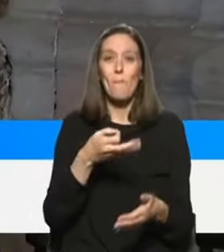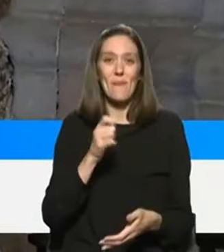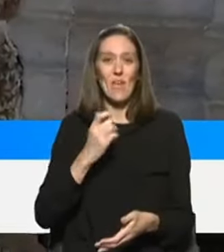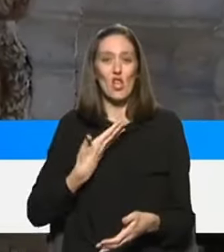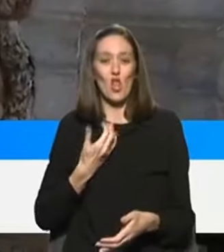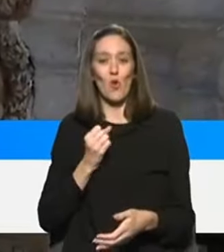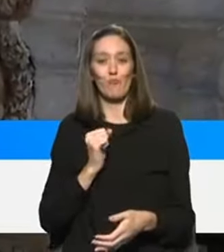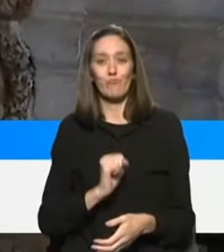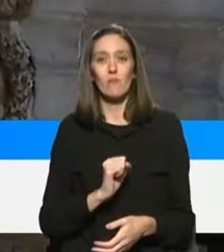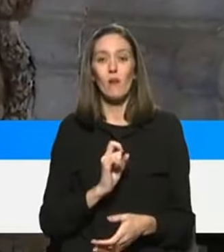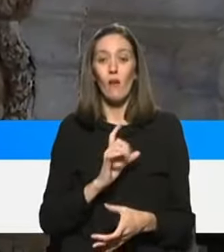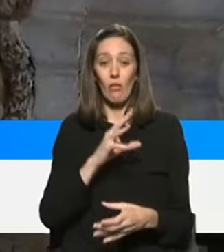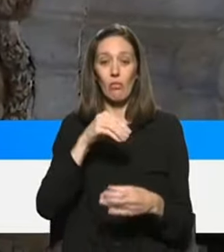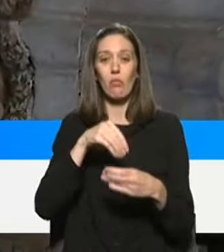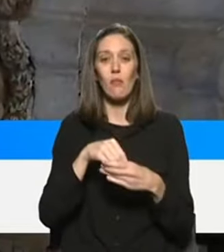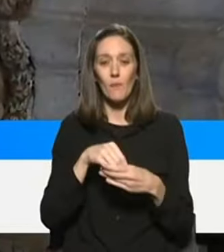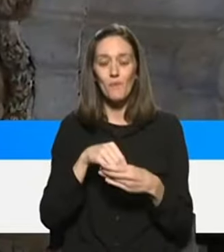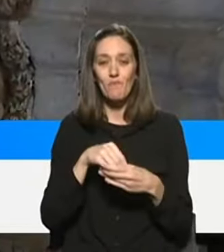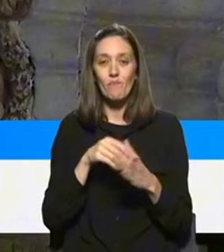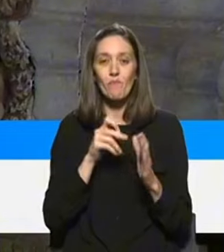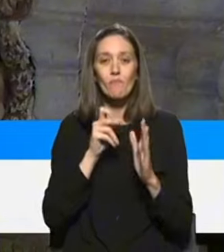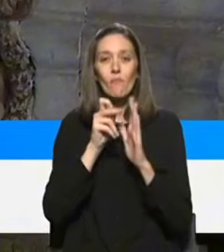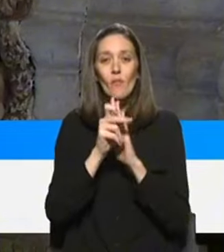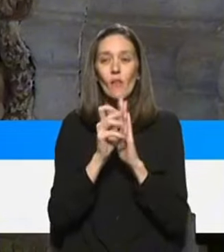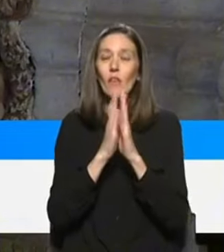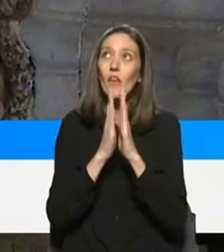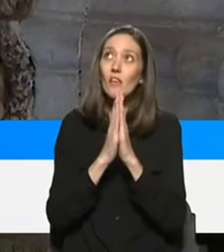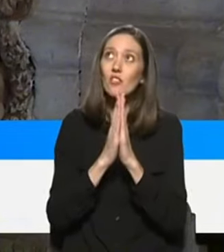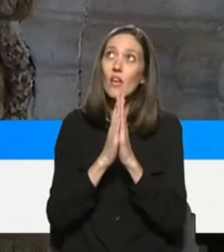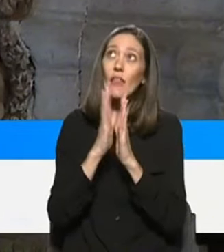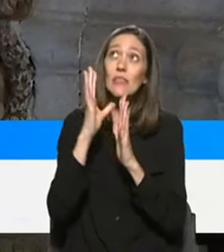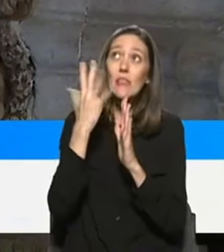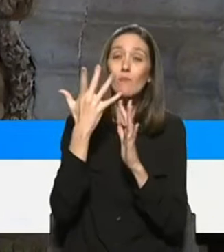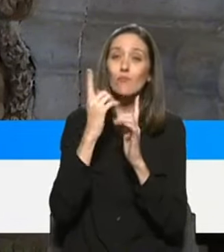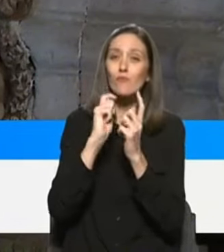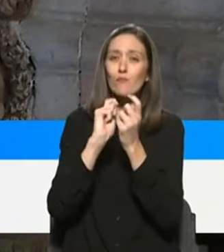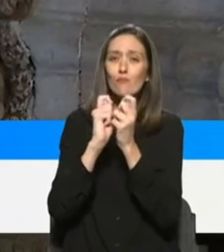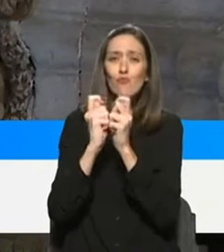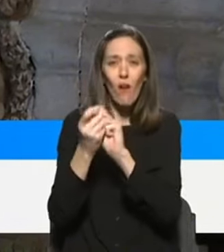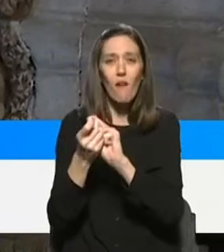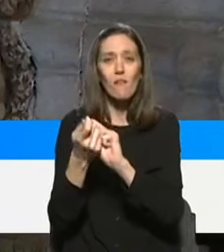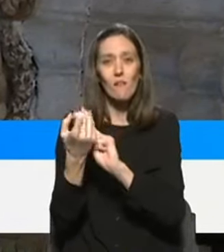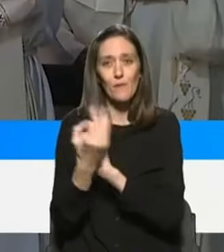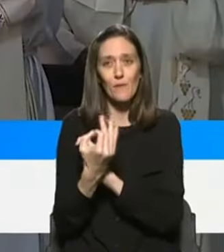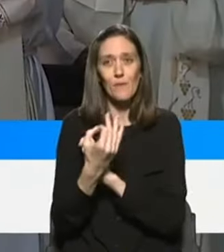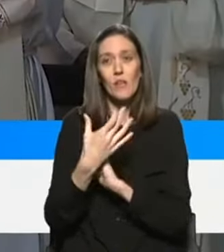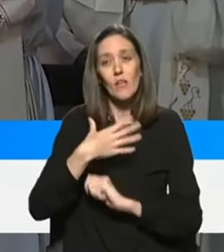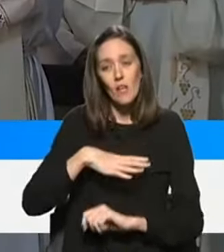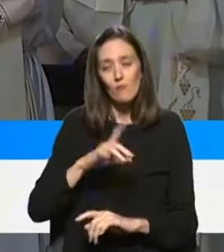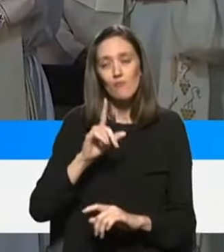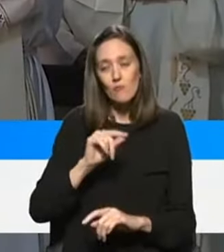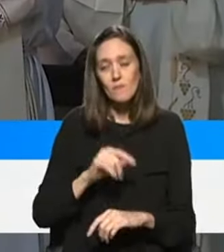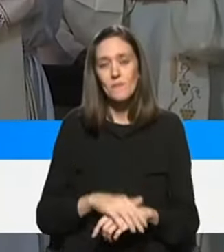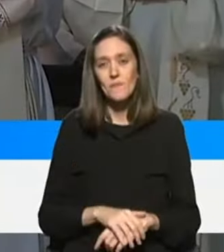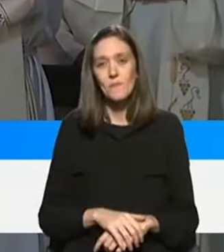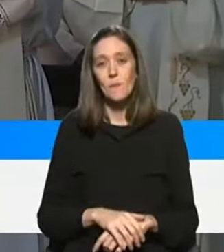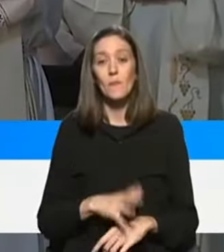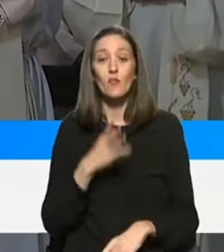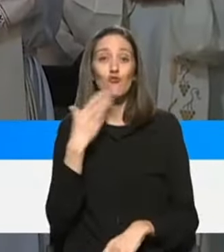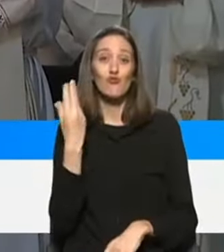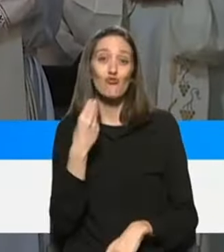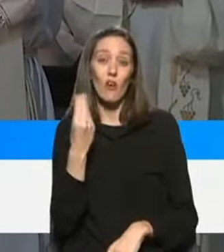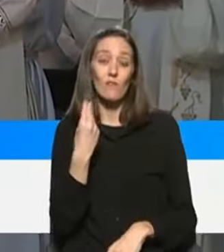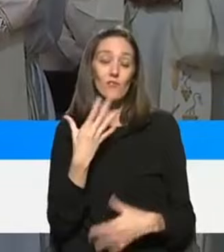Entrar nesta igreja num tempo de profundas mudanças e que nós queremos que sejam também tempos de reforma. São jovens que